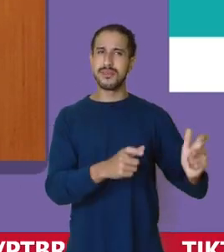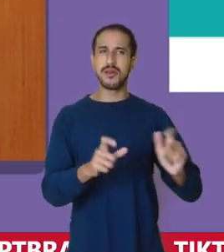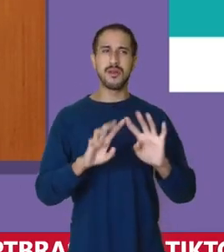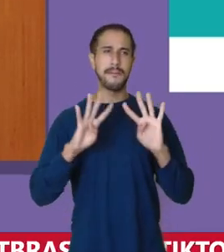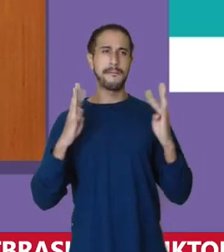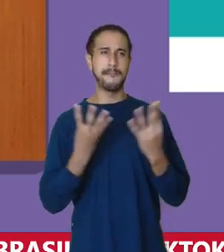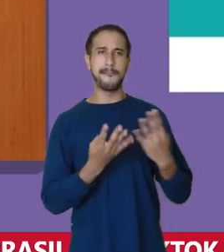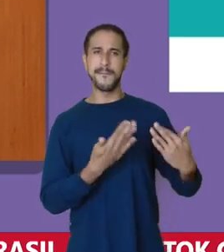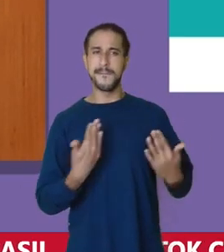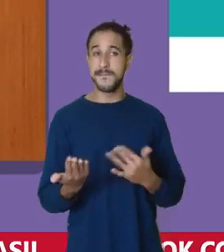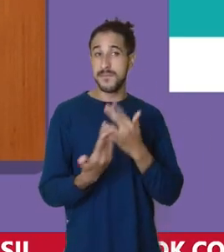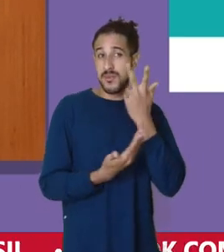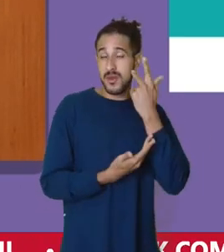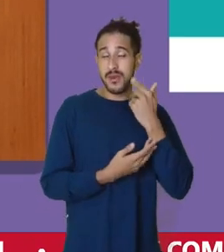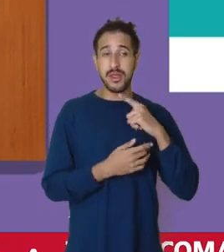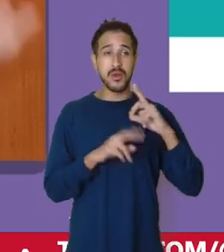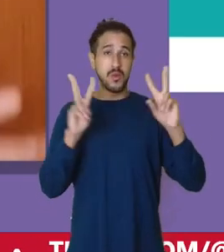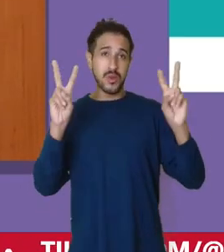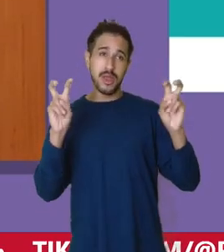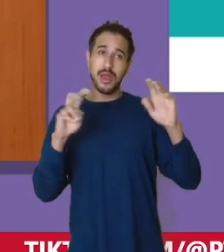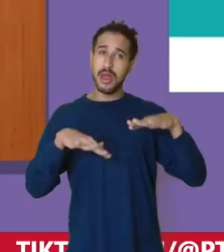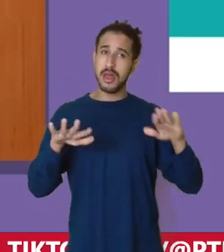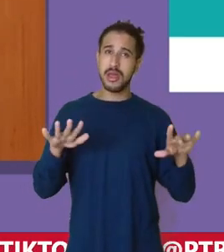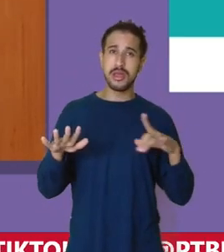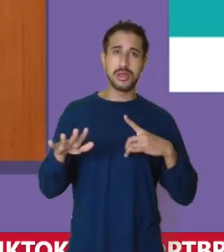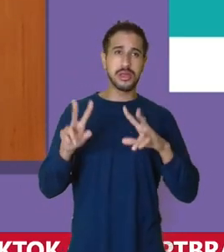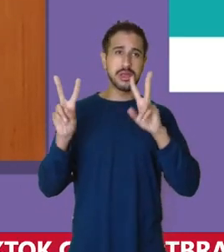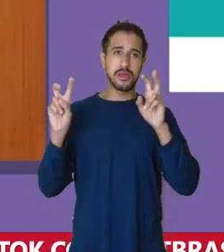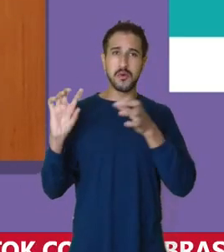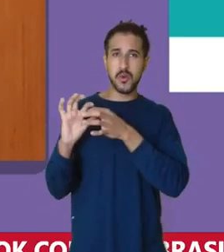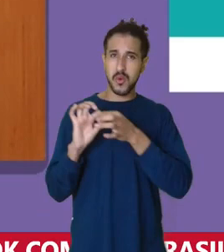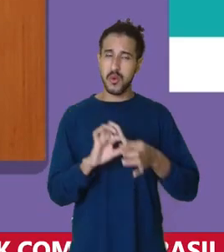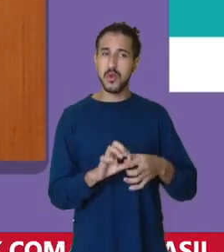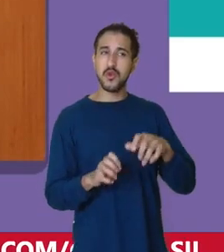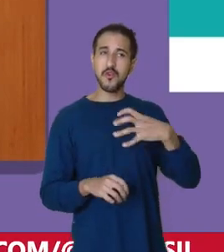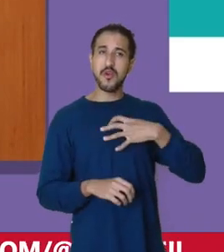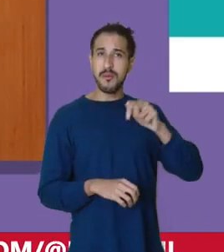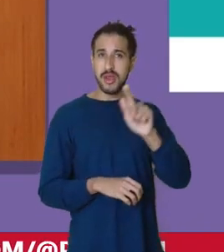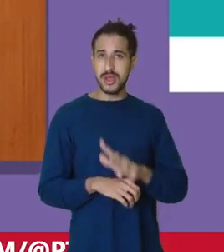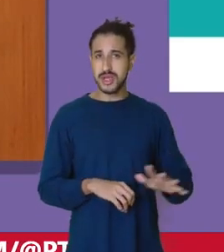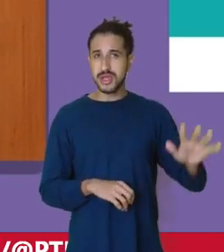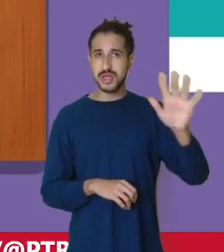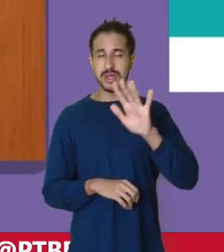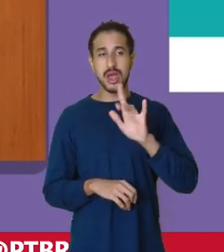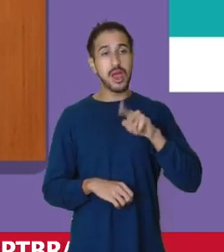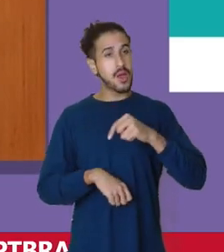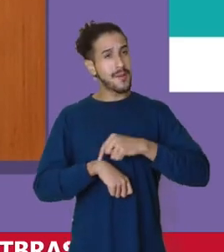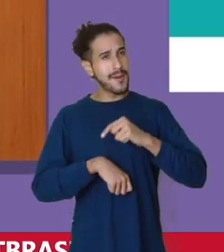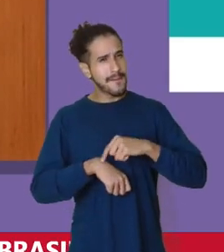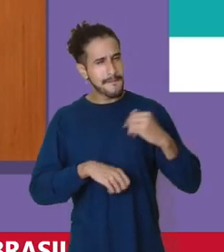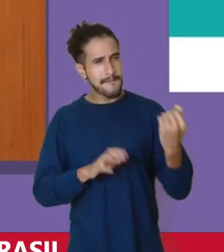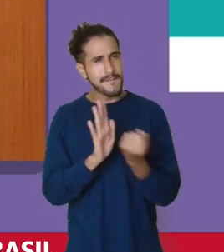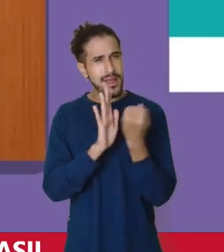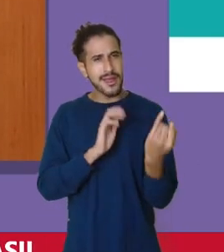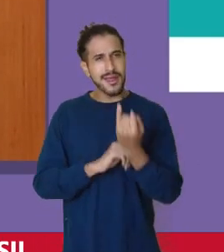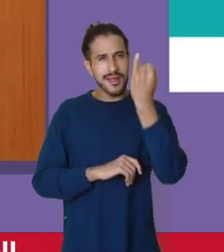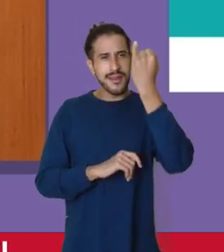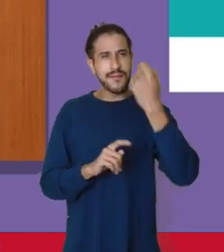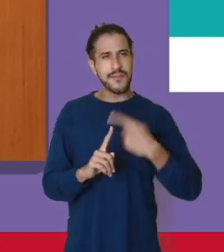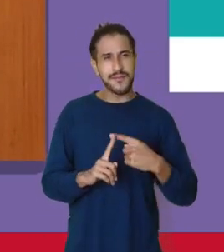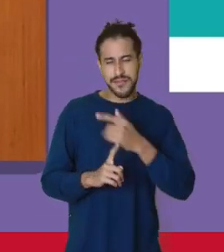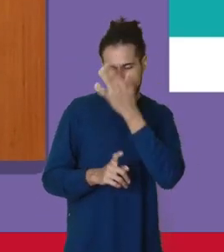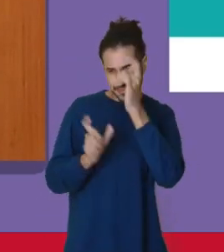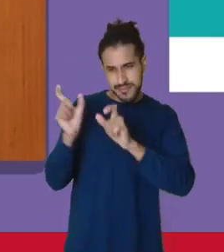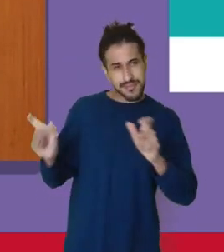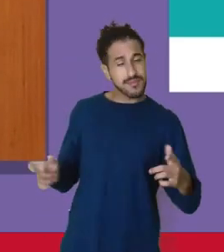roda de conversa normalmente temática, mas às vezes também sobre a conjuntura mais geral. E foram momentos muito importantes, porque as